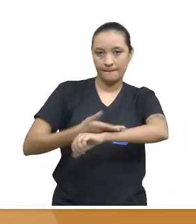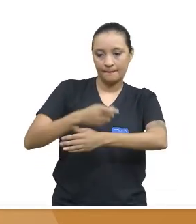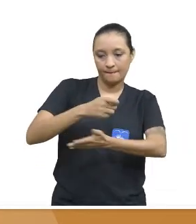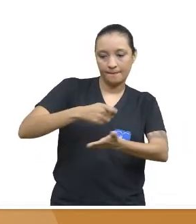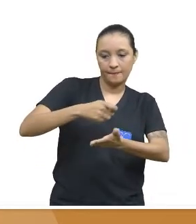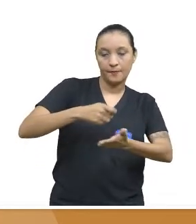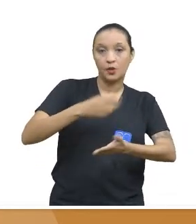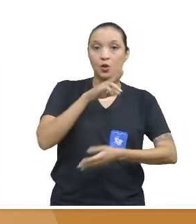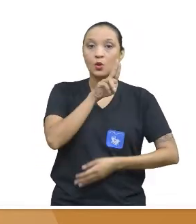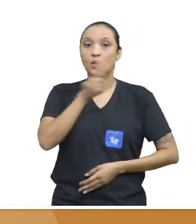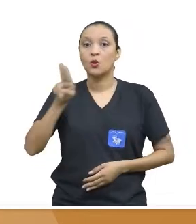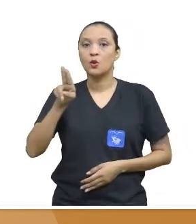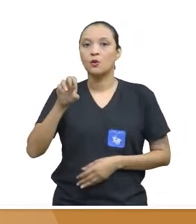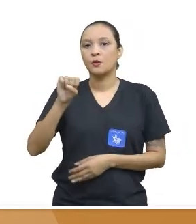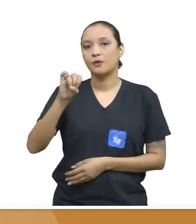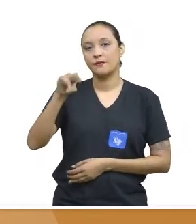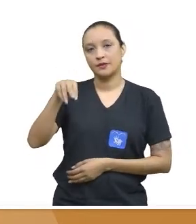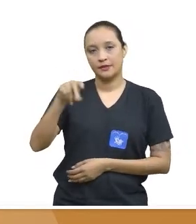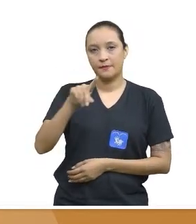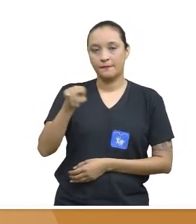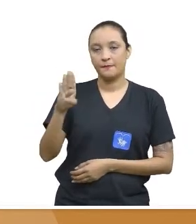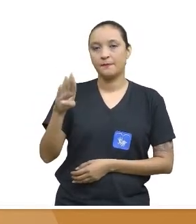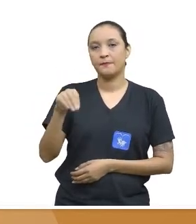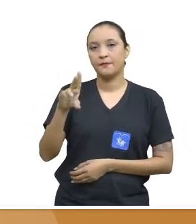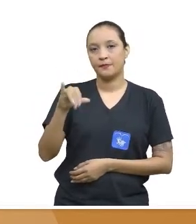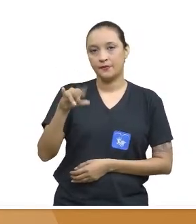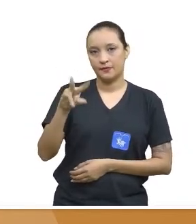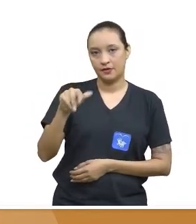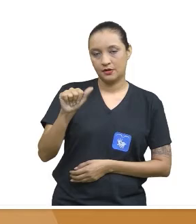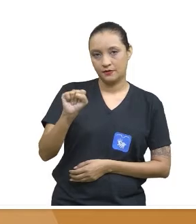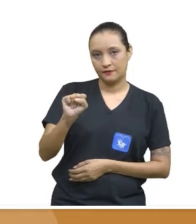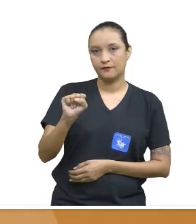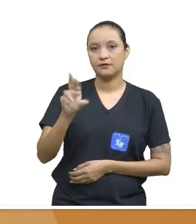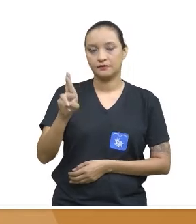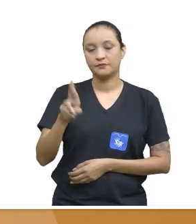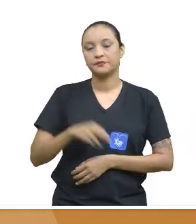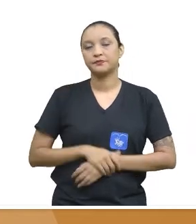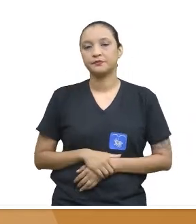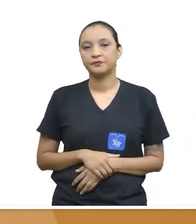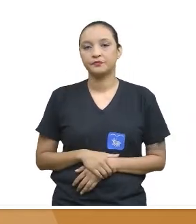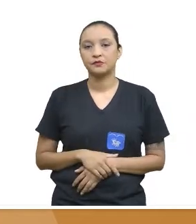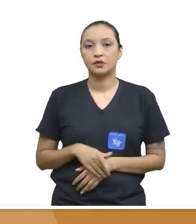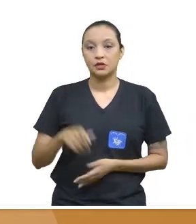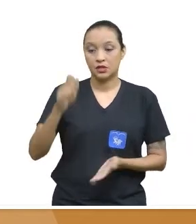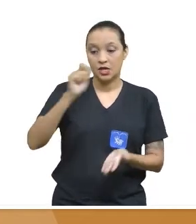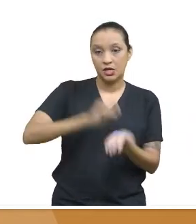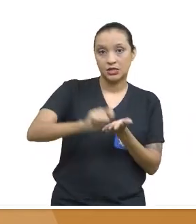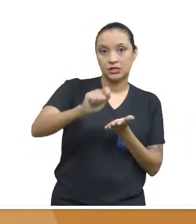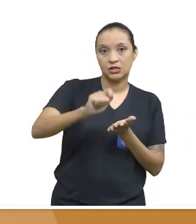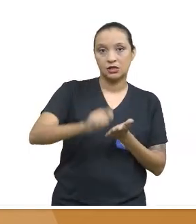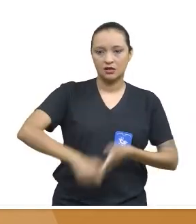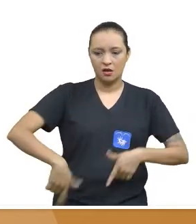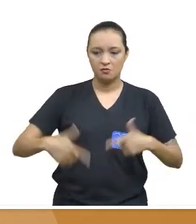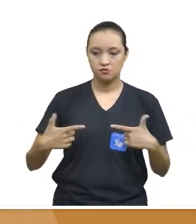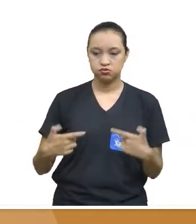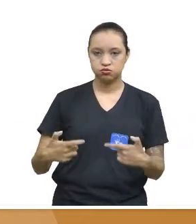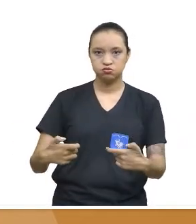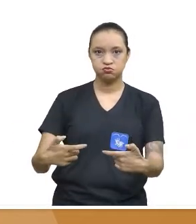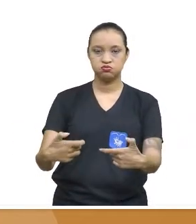Simão Bolívar, e ele está assinando ali uma declaração de guerra, um